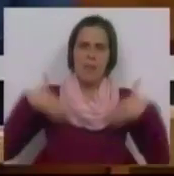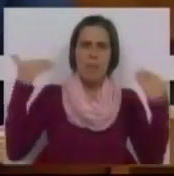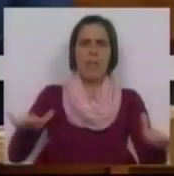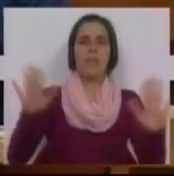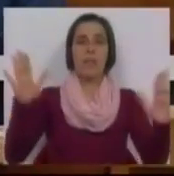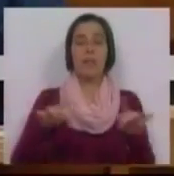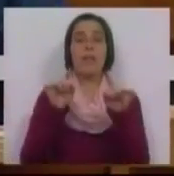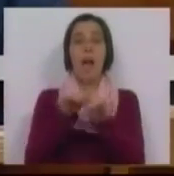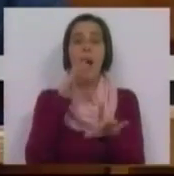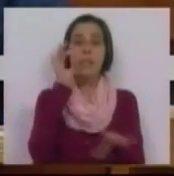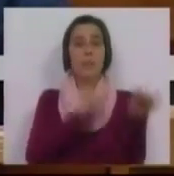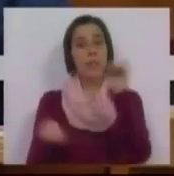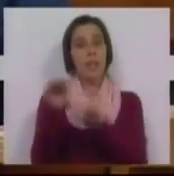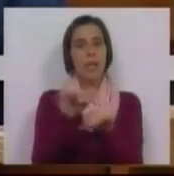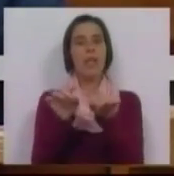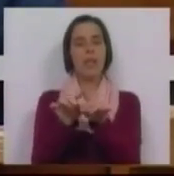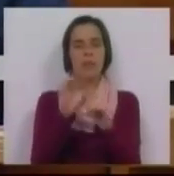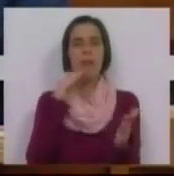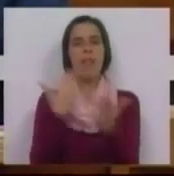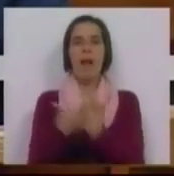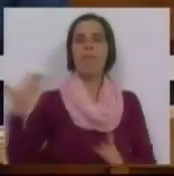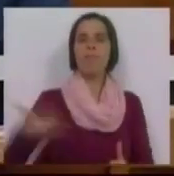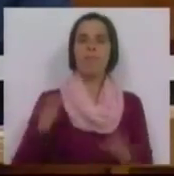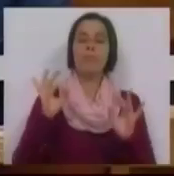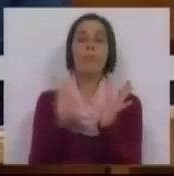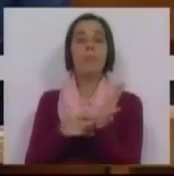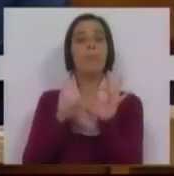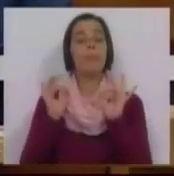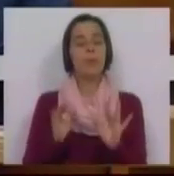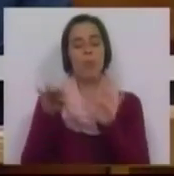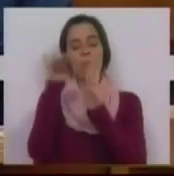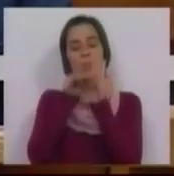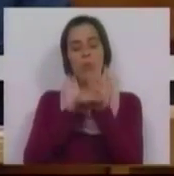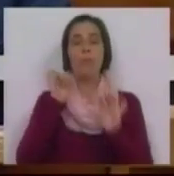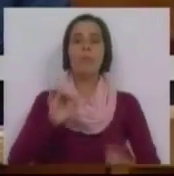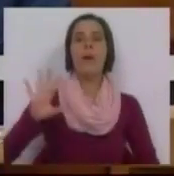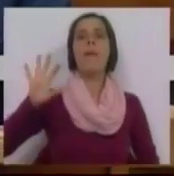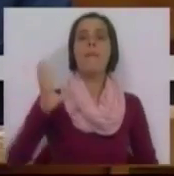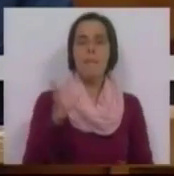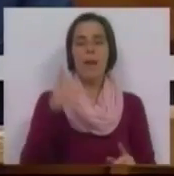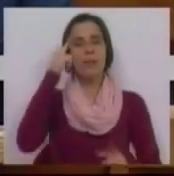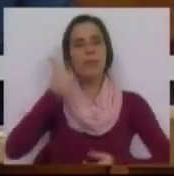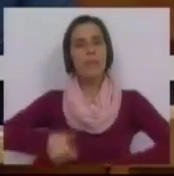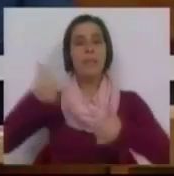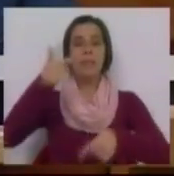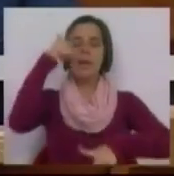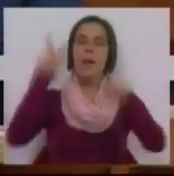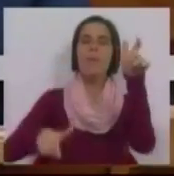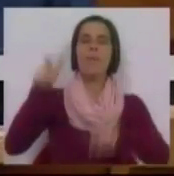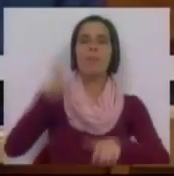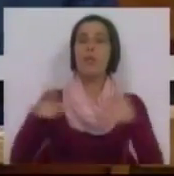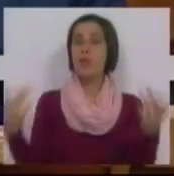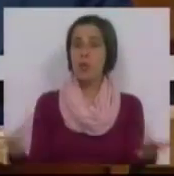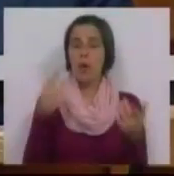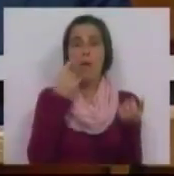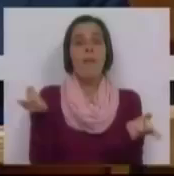demitir-se, para que com eleições se gere a legitimidade necessária a um programa para o país em nome das pessoas, para